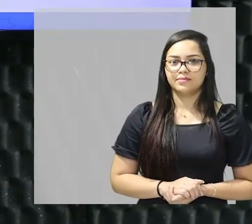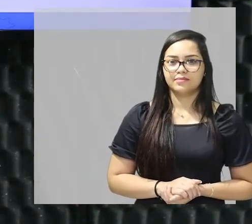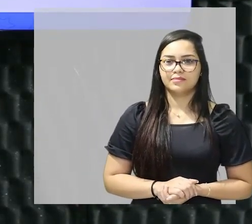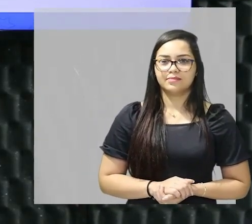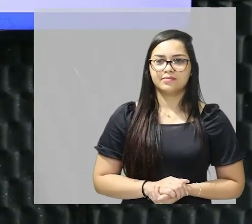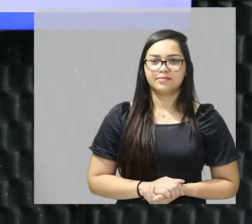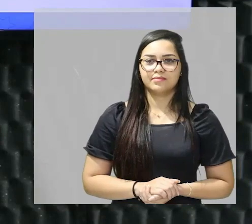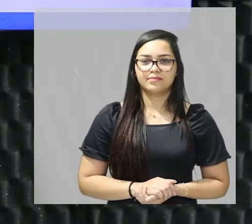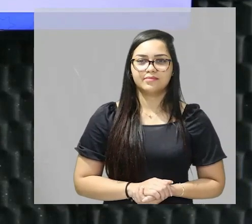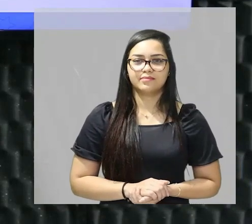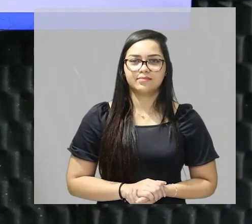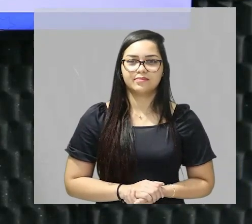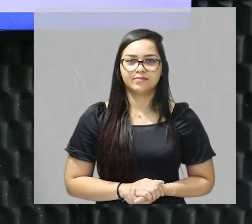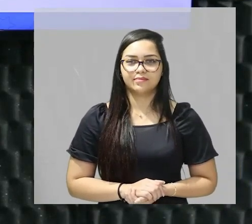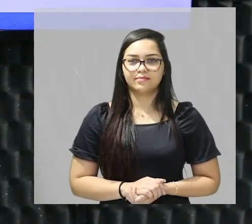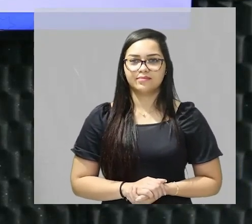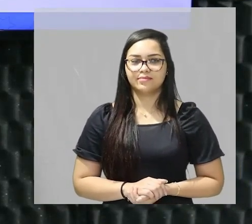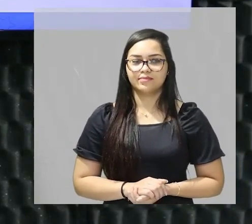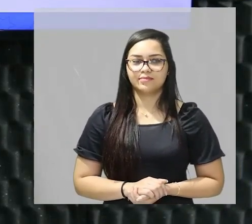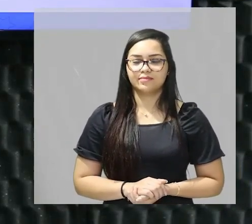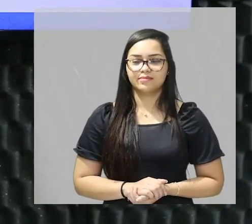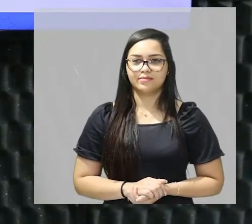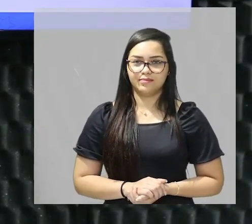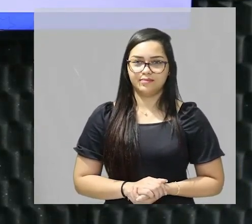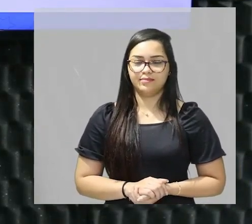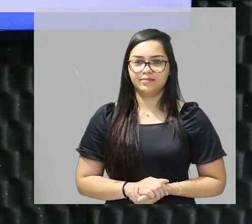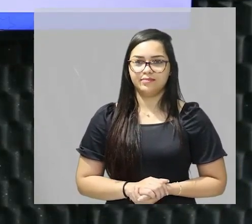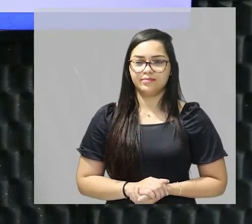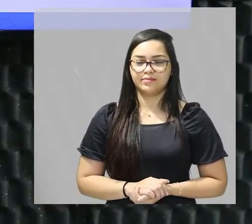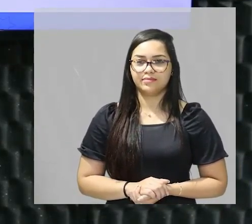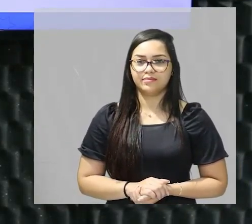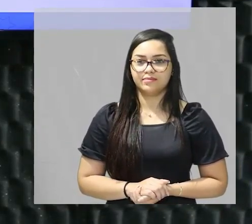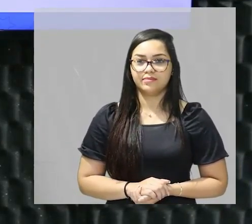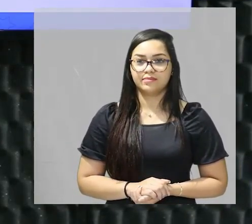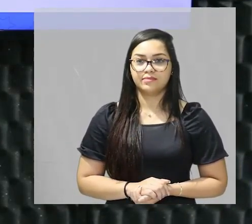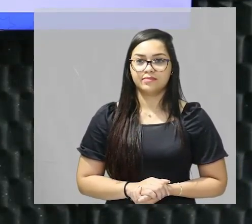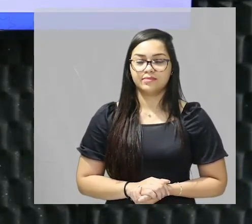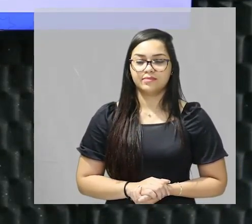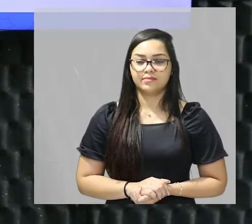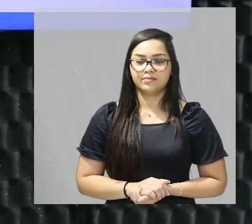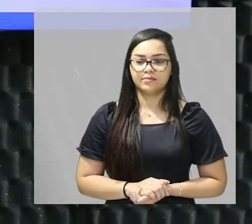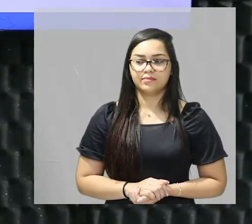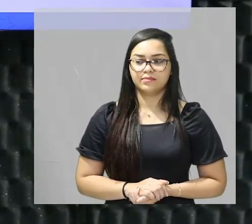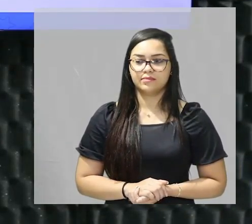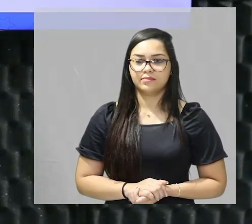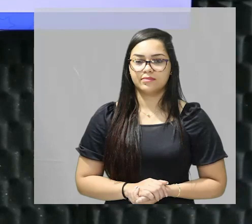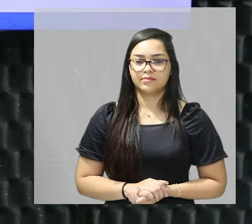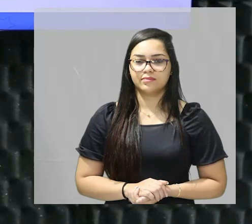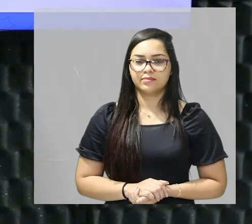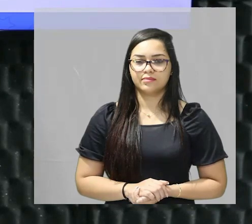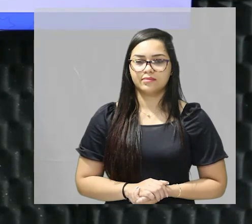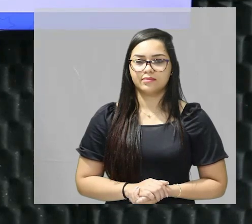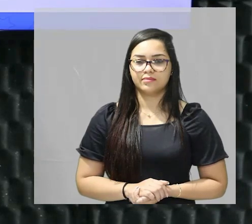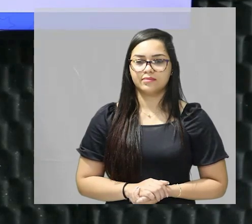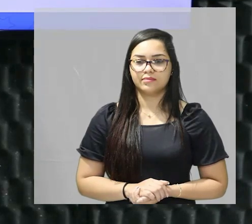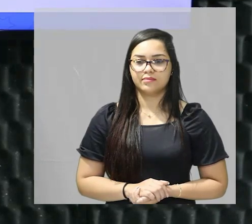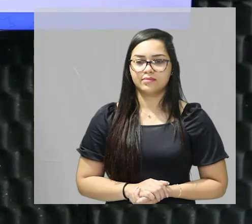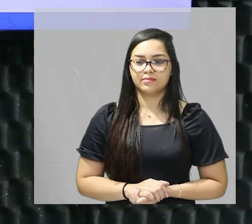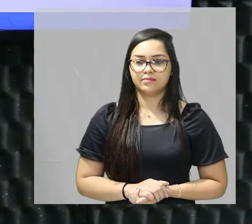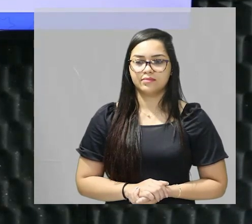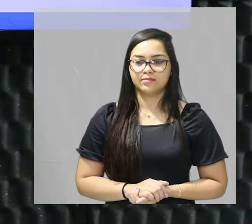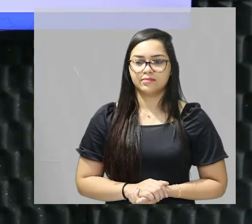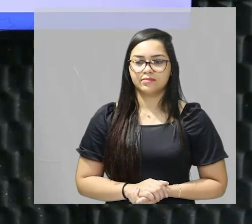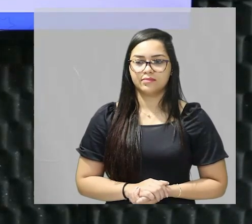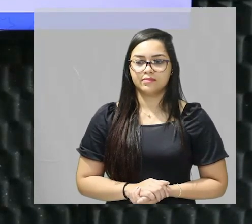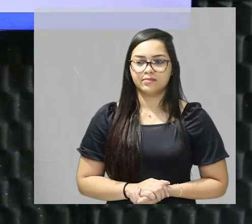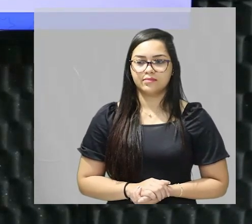Analisando essa figura, observa-se que, na temperatura de zero Kelvin, a distância de